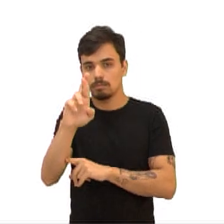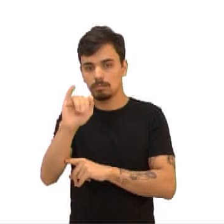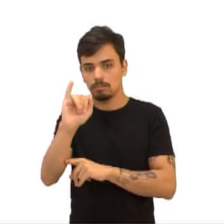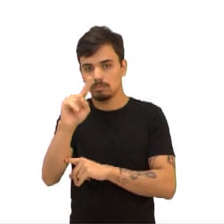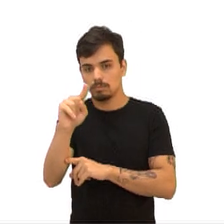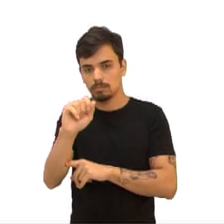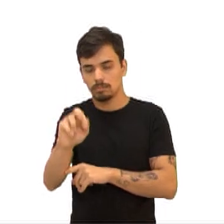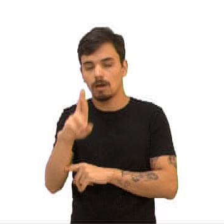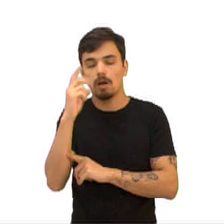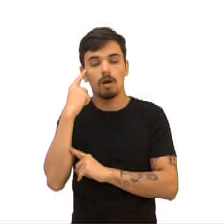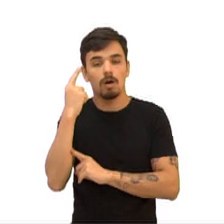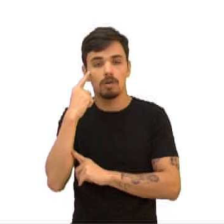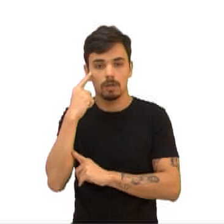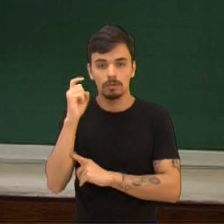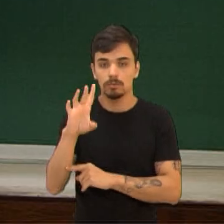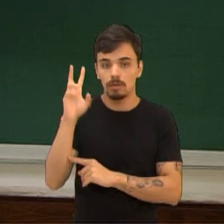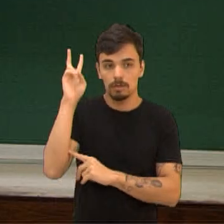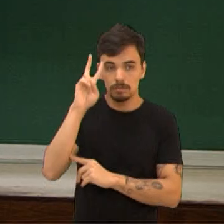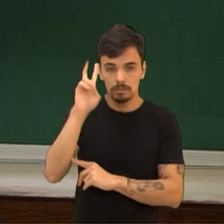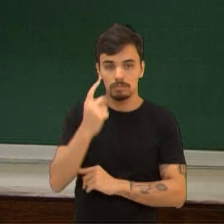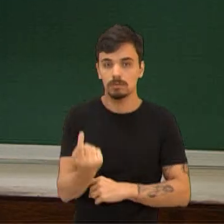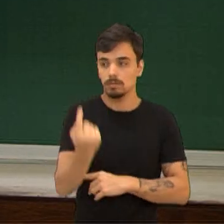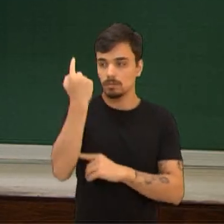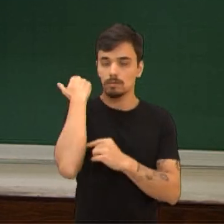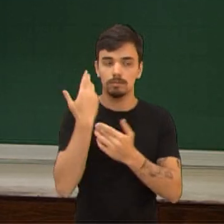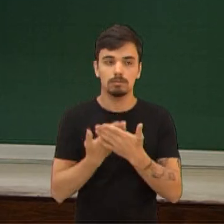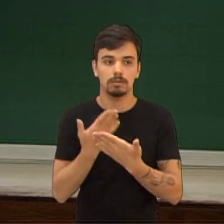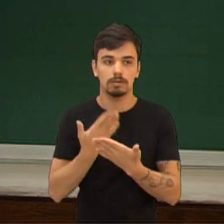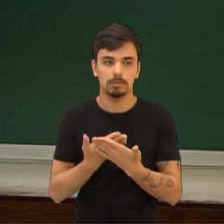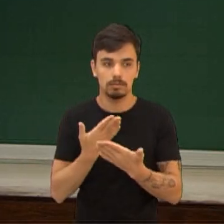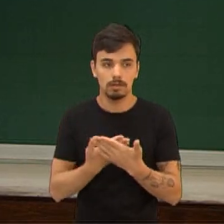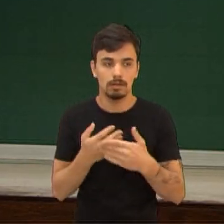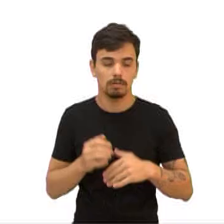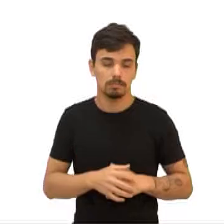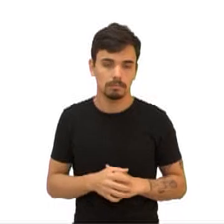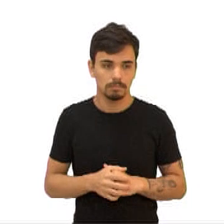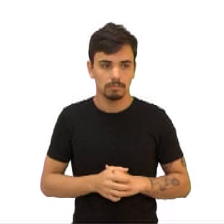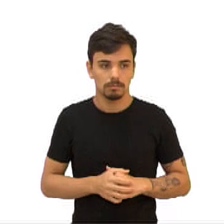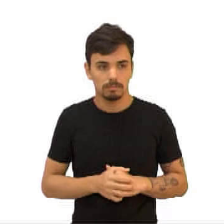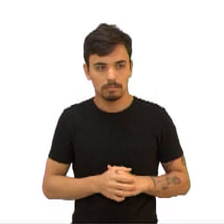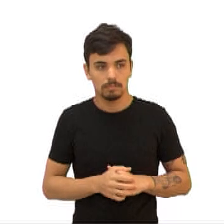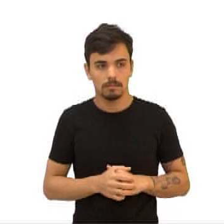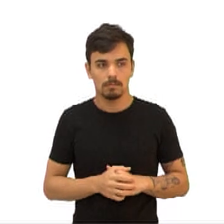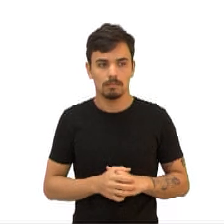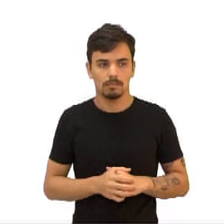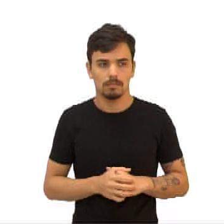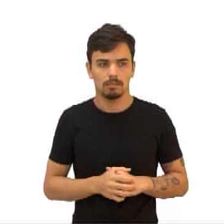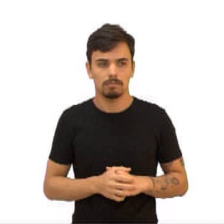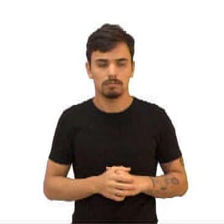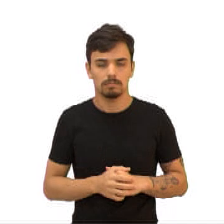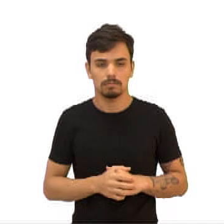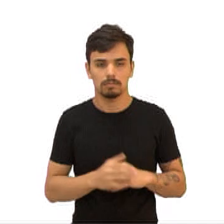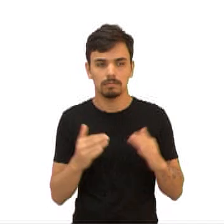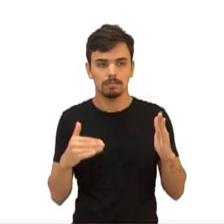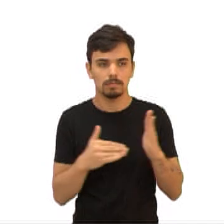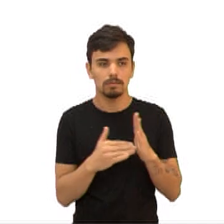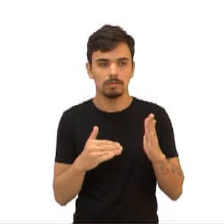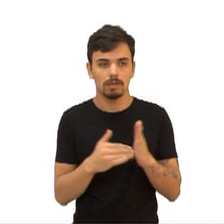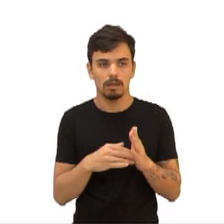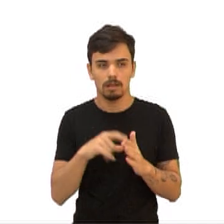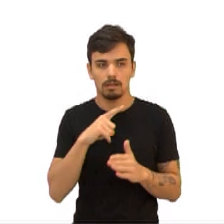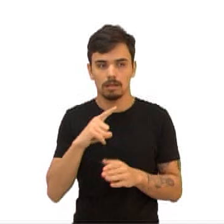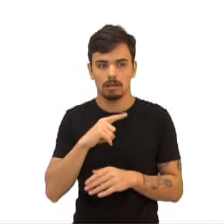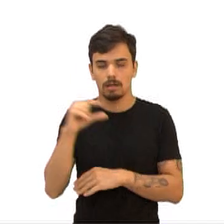Então, gente, só lembrar da aula anterior, né, que a capacitância é medida em Farad,